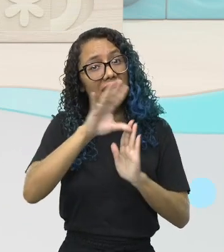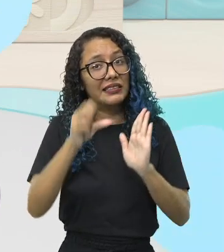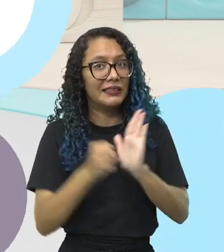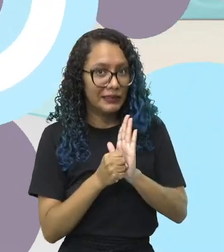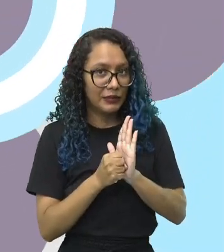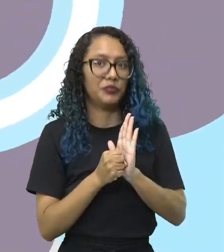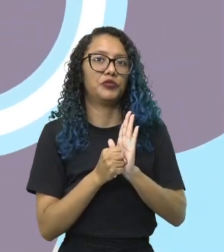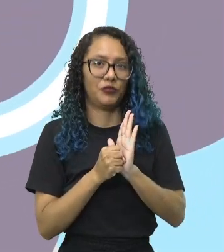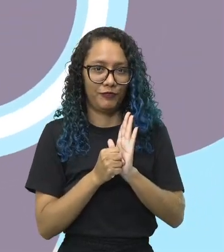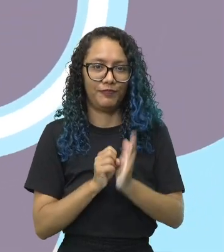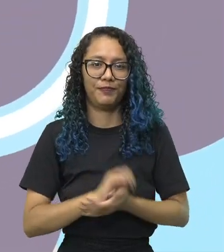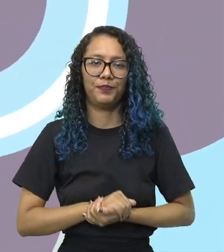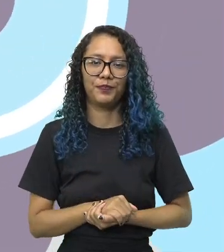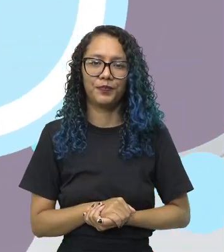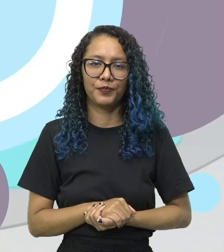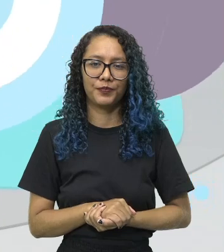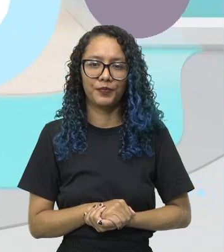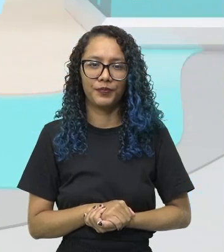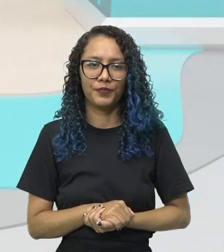pontuação.